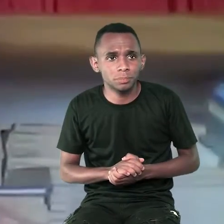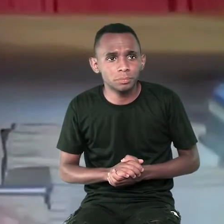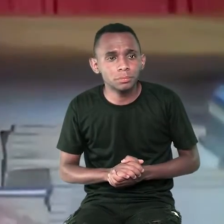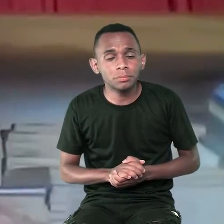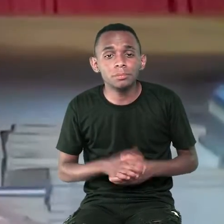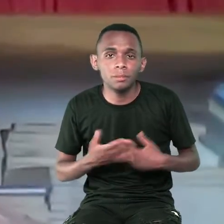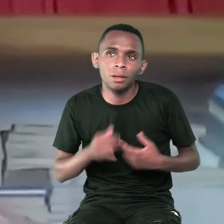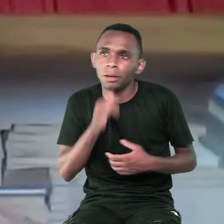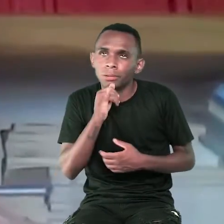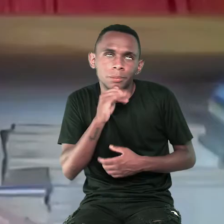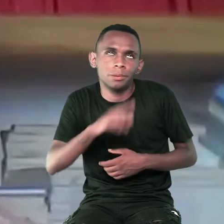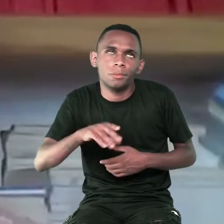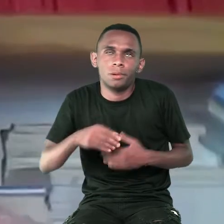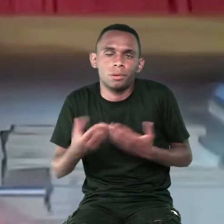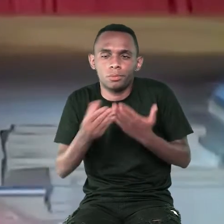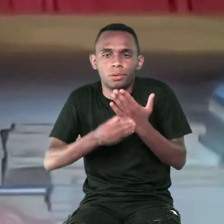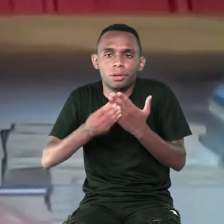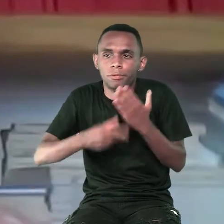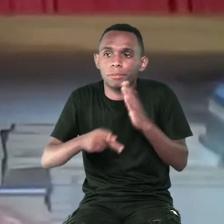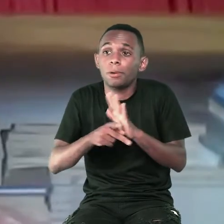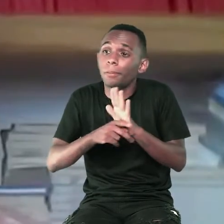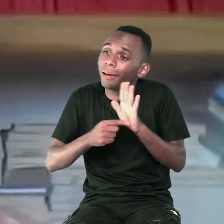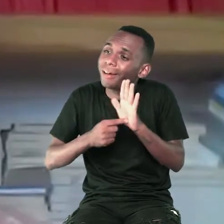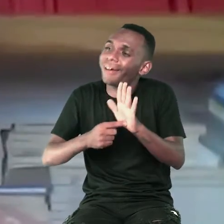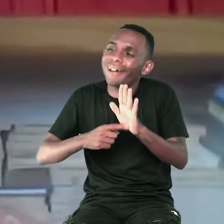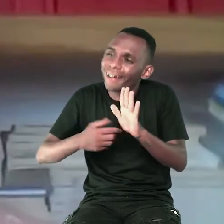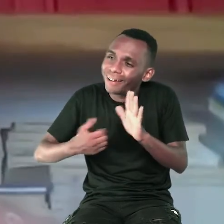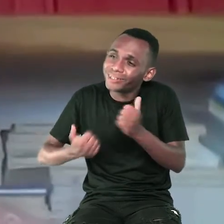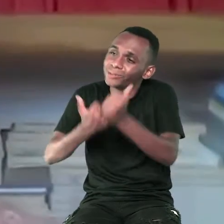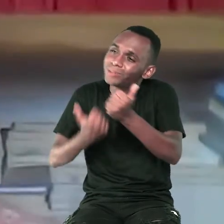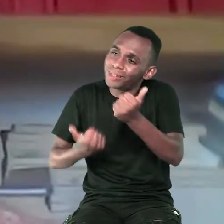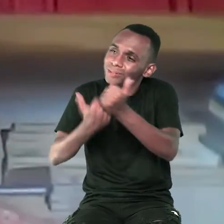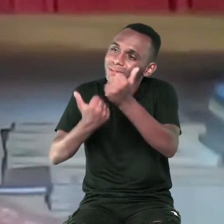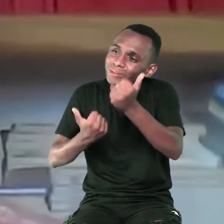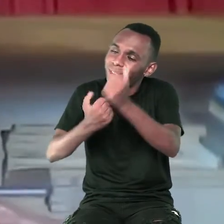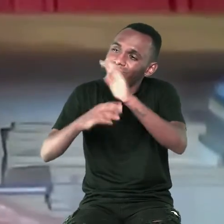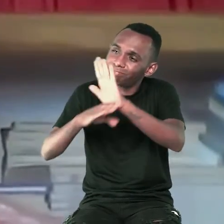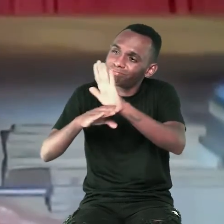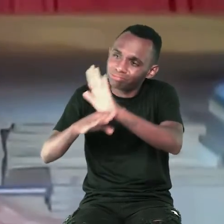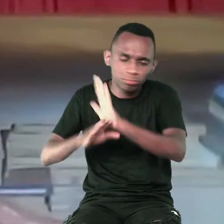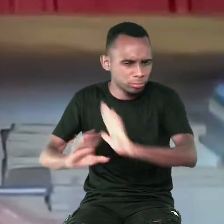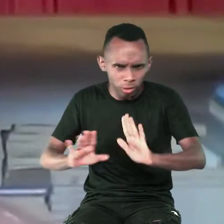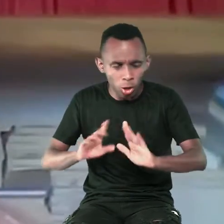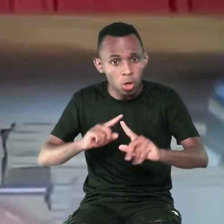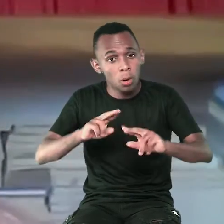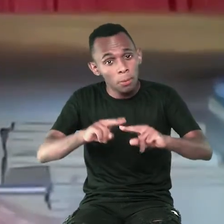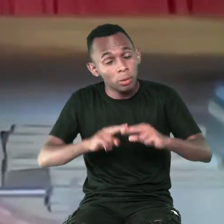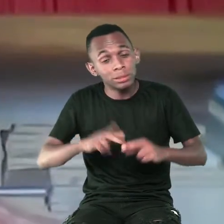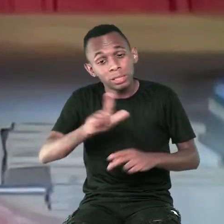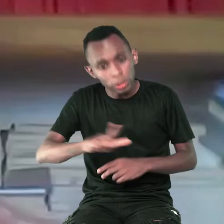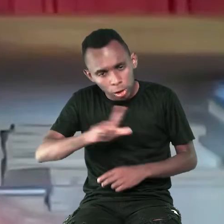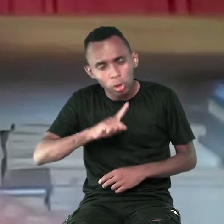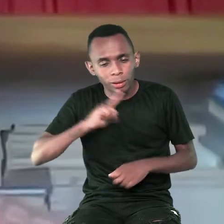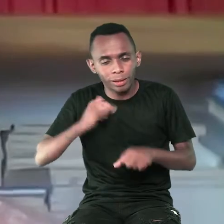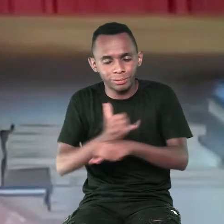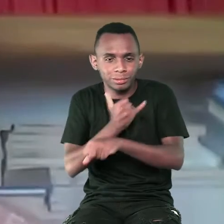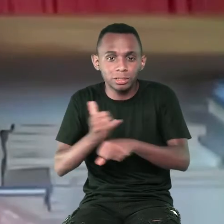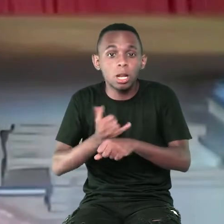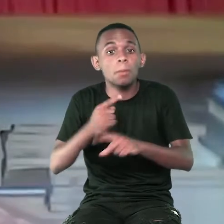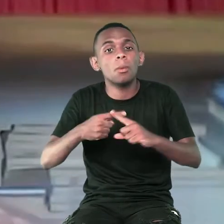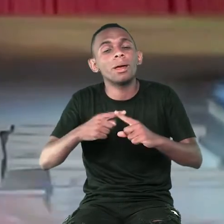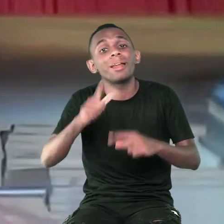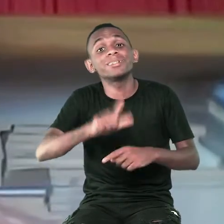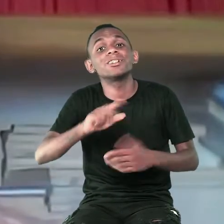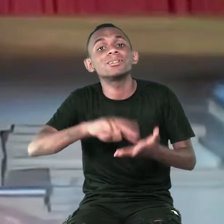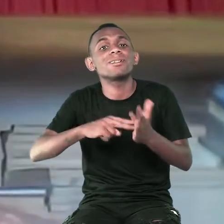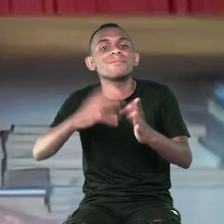livro de autoajuda ou no livro técnico. Então, por isso a literatura tem esse poder, porque ela é arte, né?